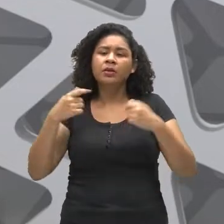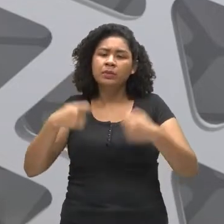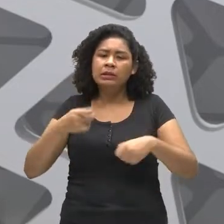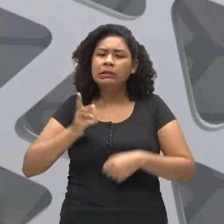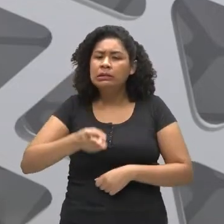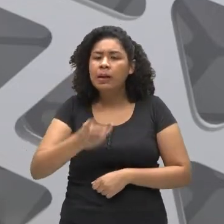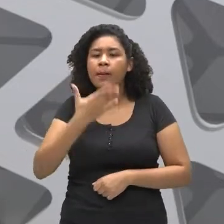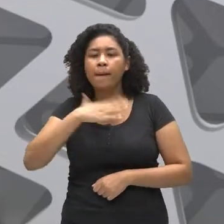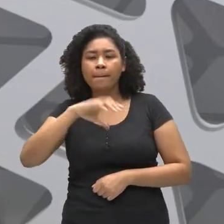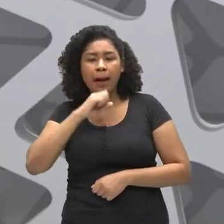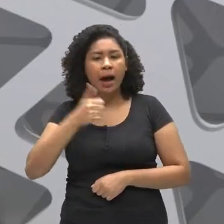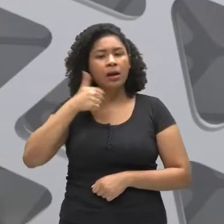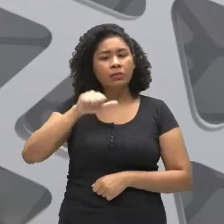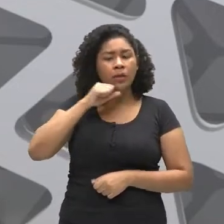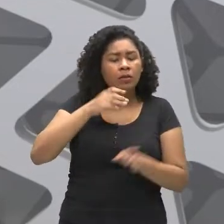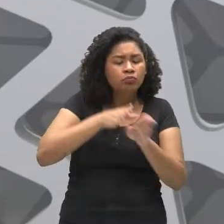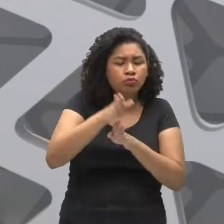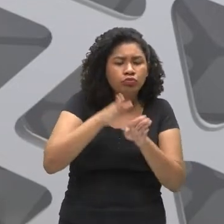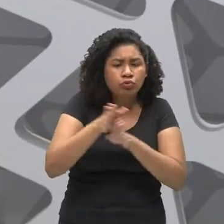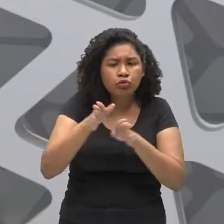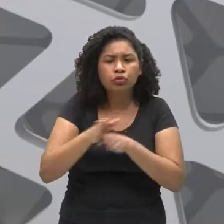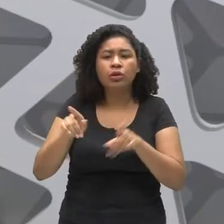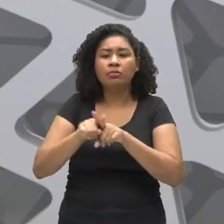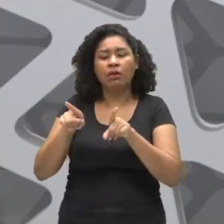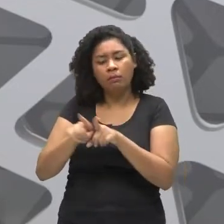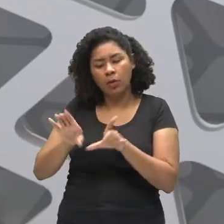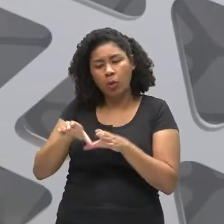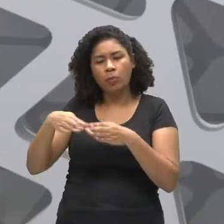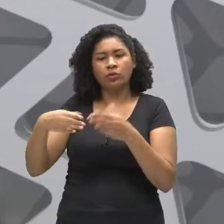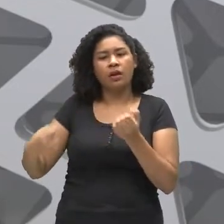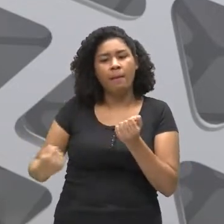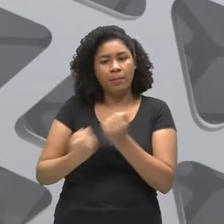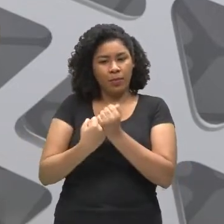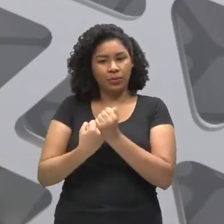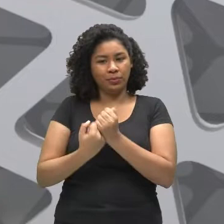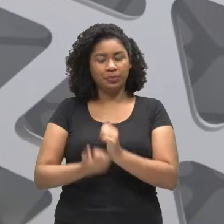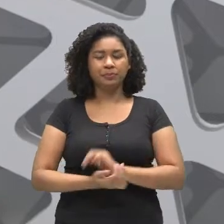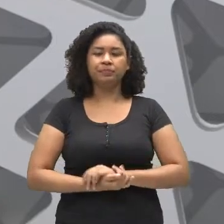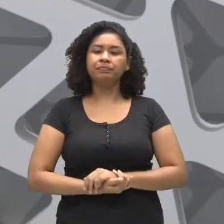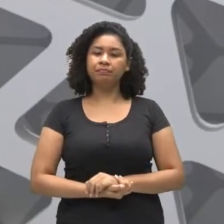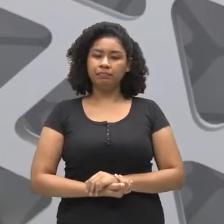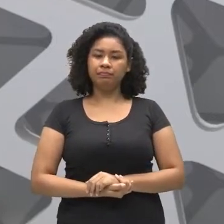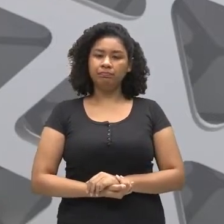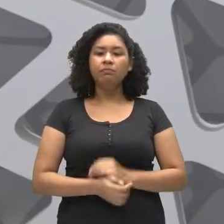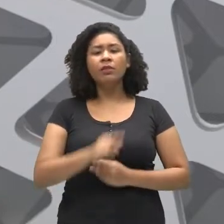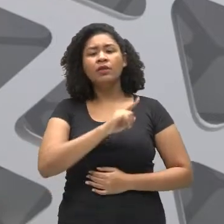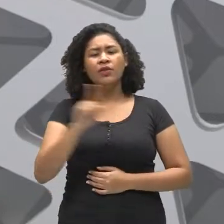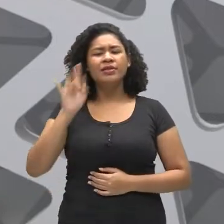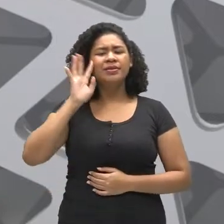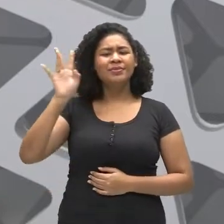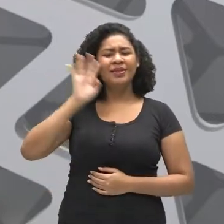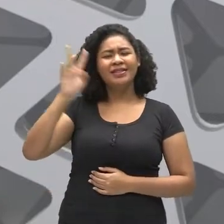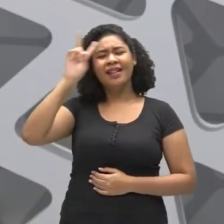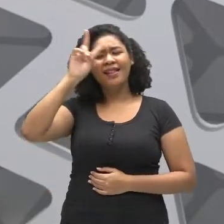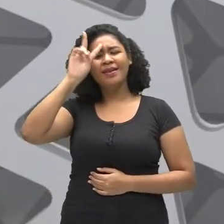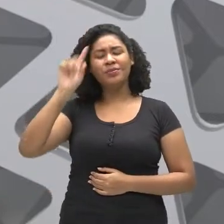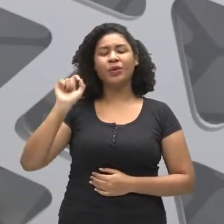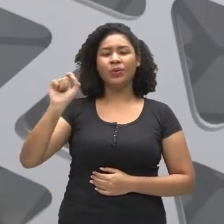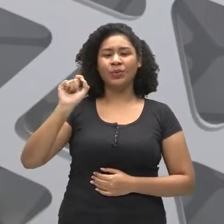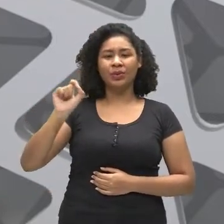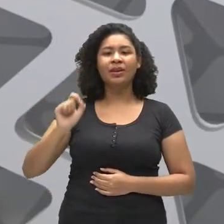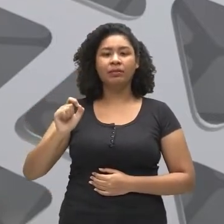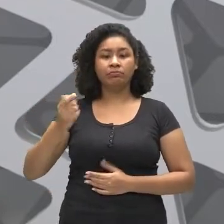pelos pais, pela nossa comunidade também, tá certo? Bom, como vocês devem imaginar, lembrar, esse era um momento de